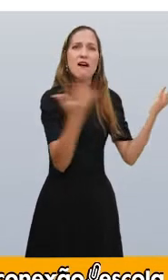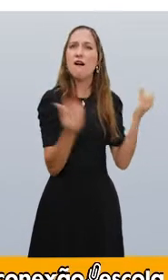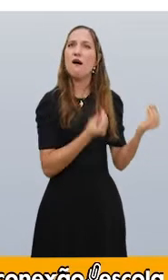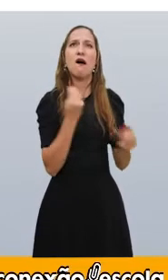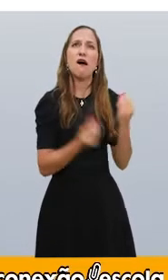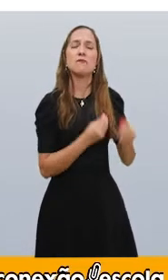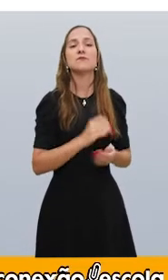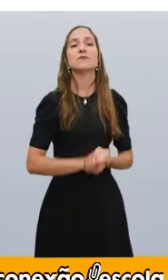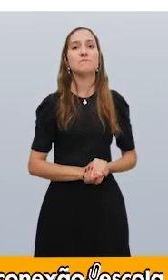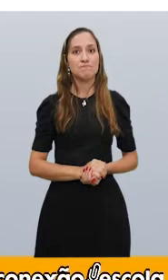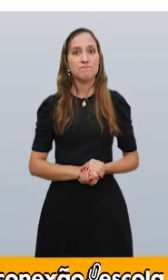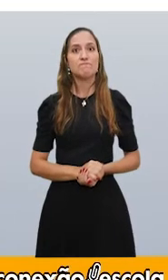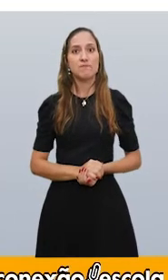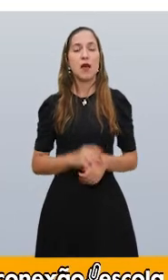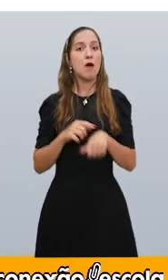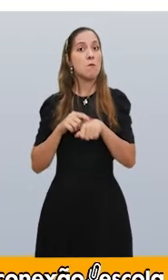fome.